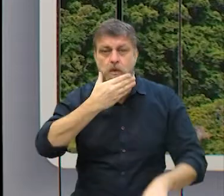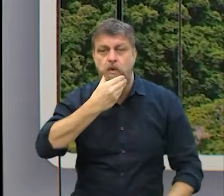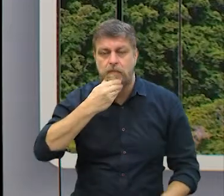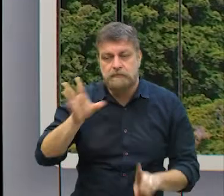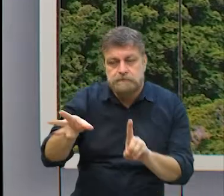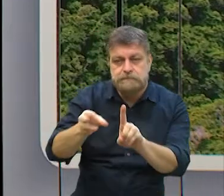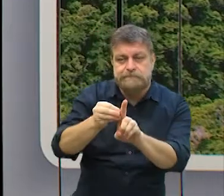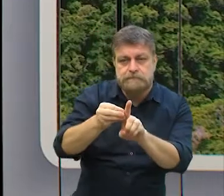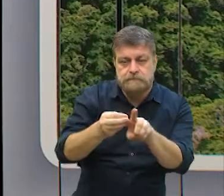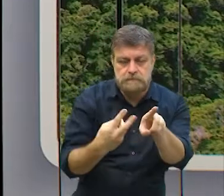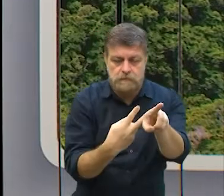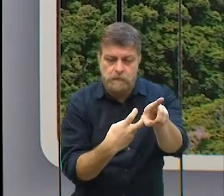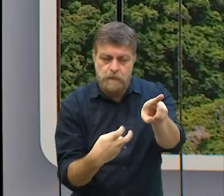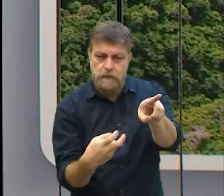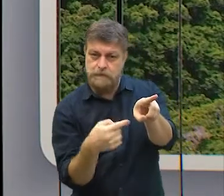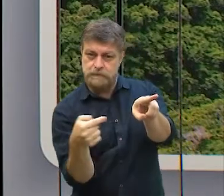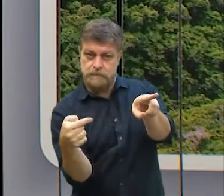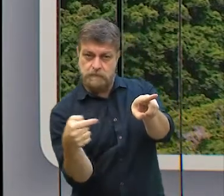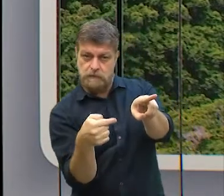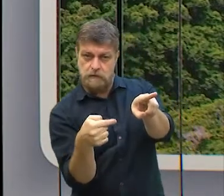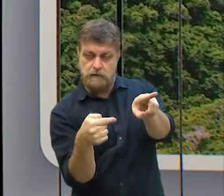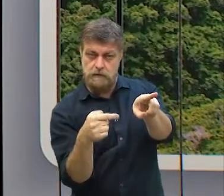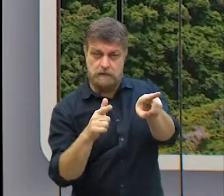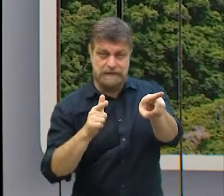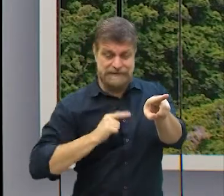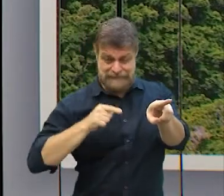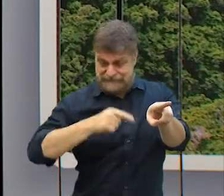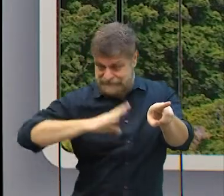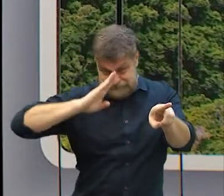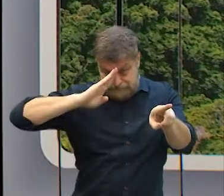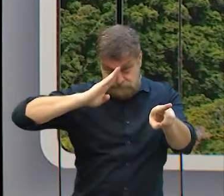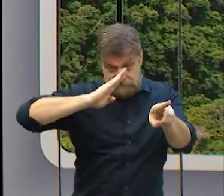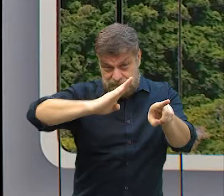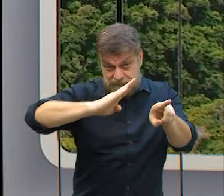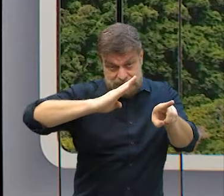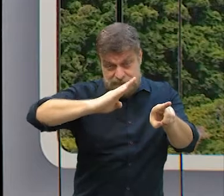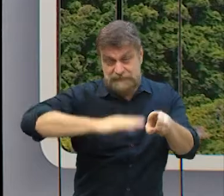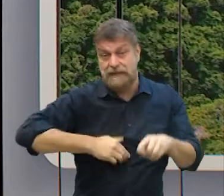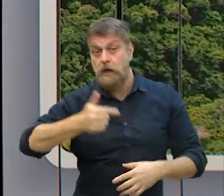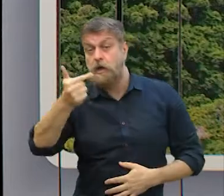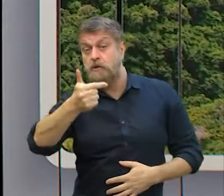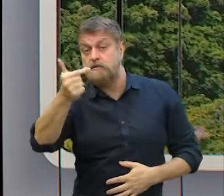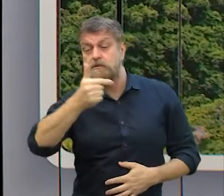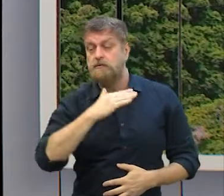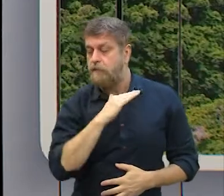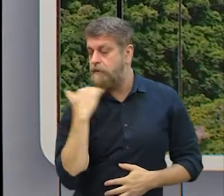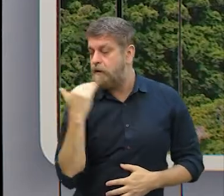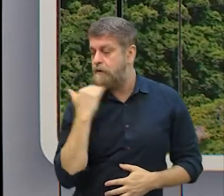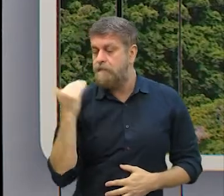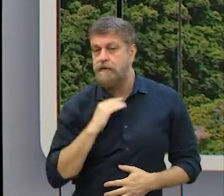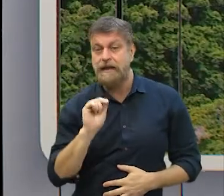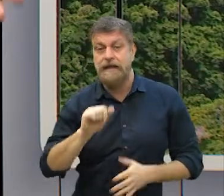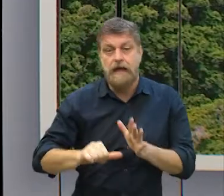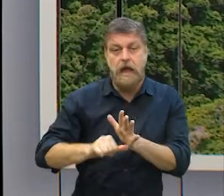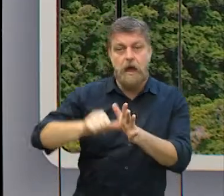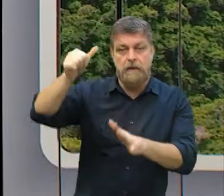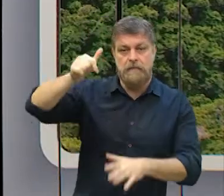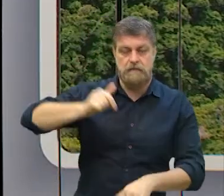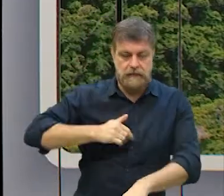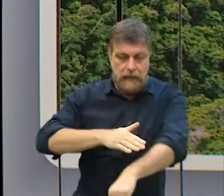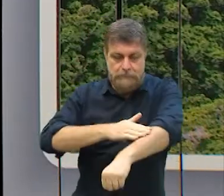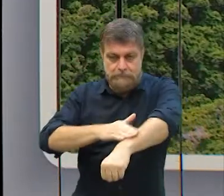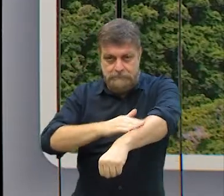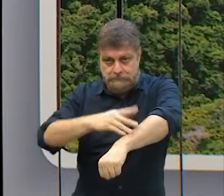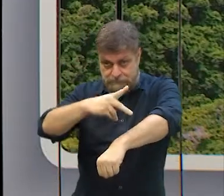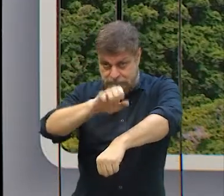que assim, o câncer de próstata ele é o câncer que é o segundo que mais mata, só perdendo por